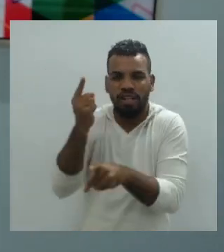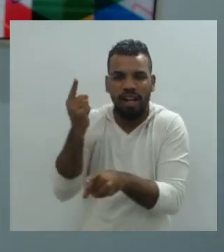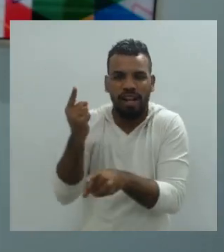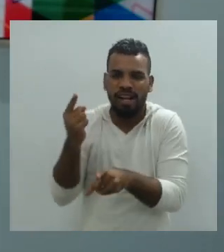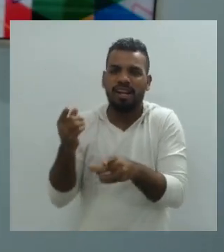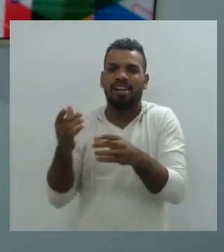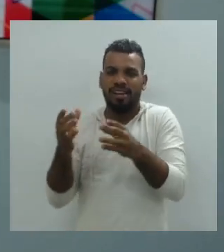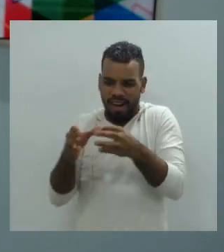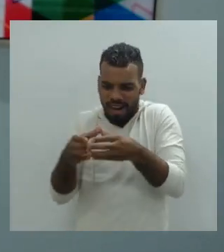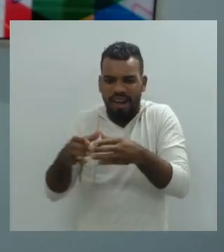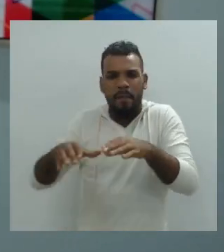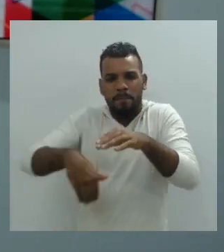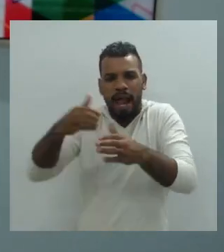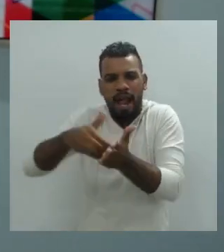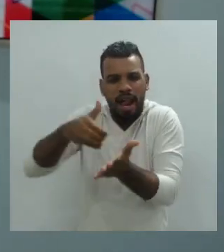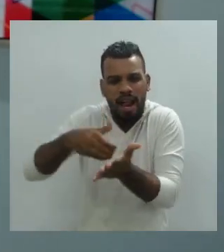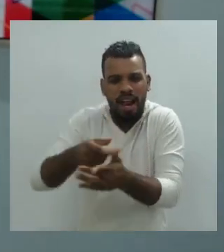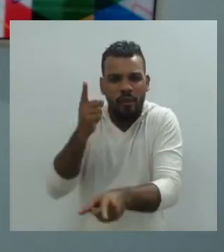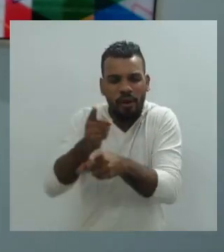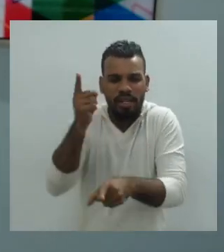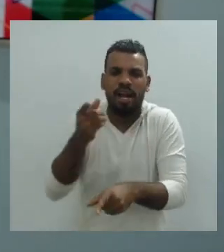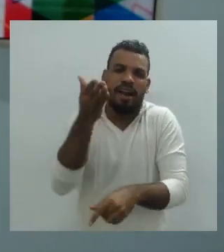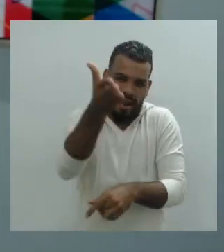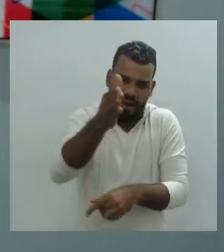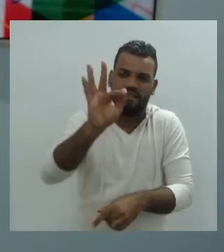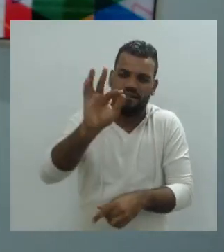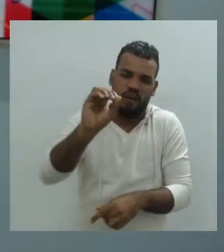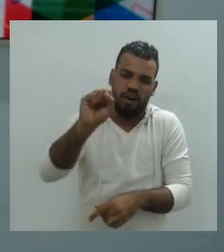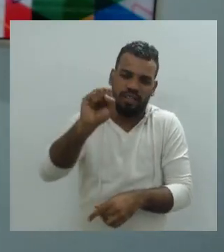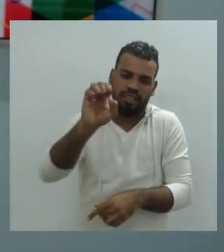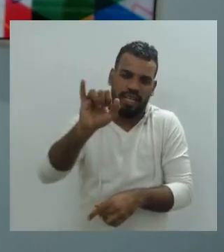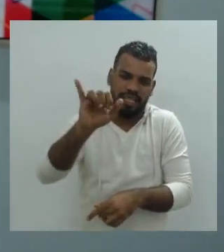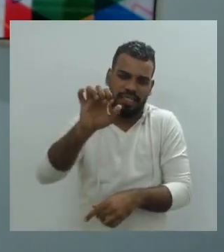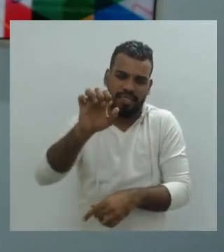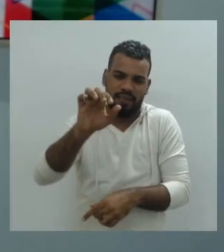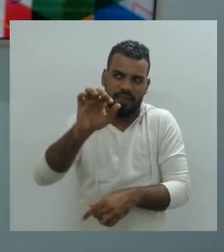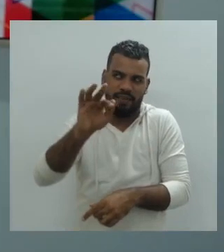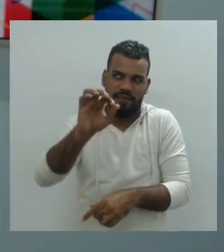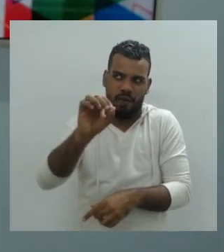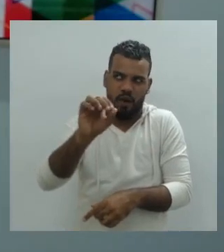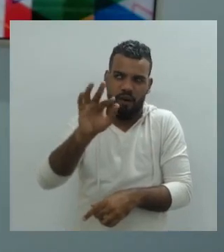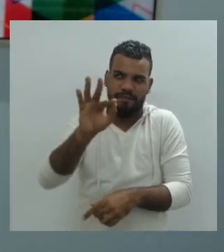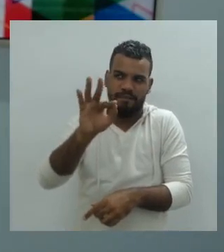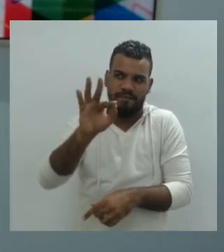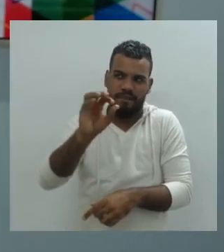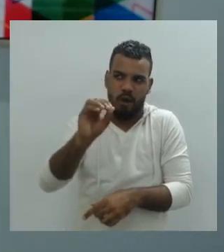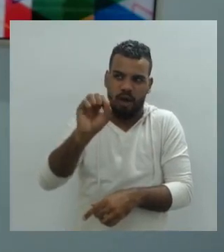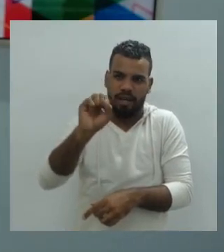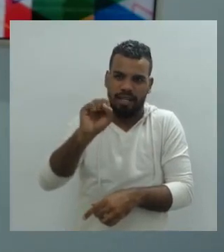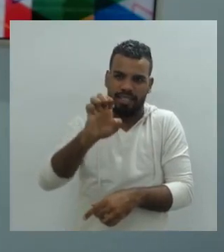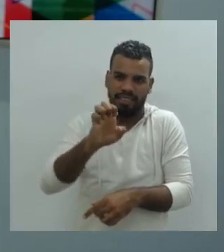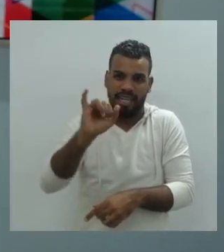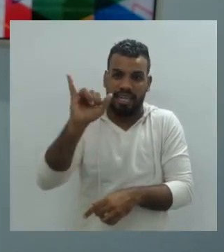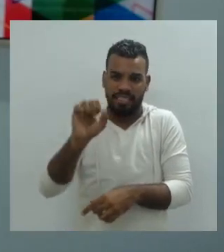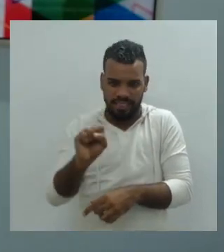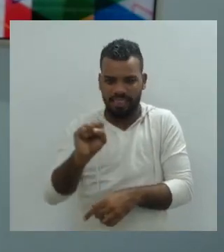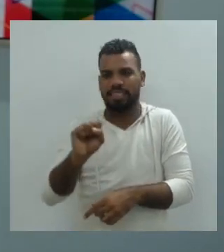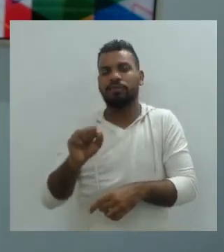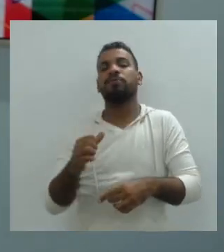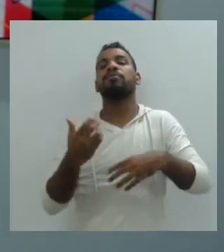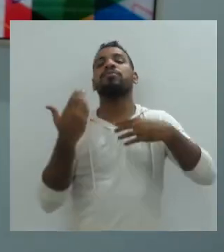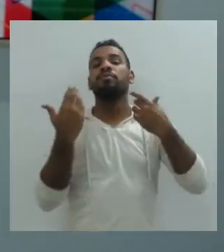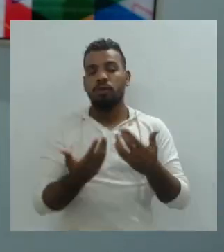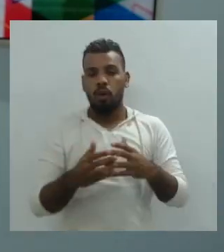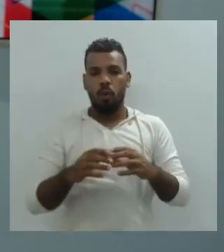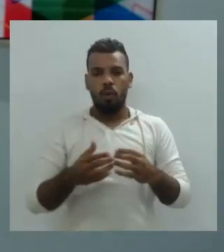nos estudos históricos e antropológicos que remetem à origem dos seres humanos. Tá bem? A